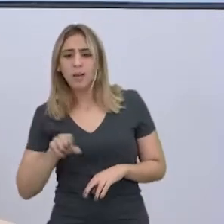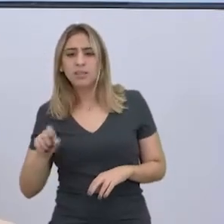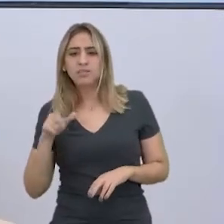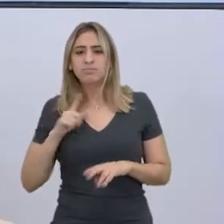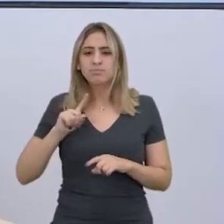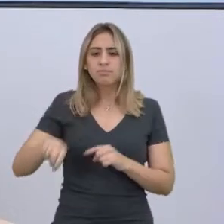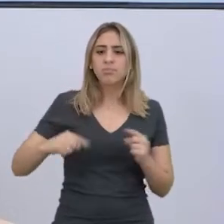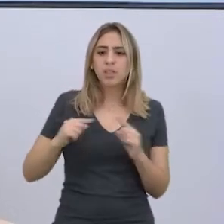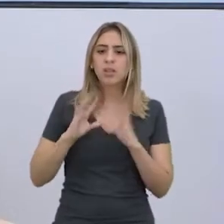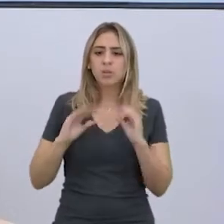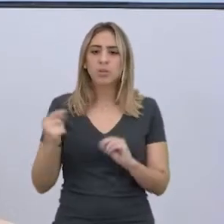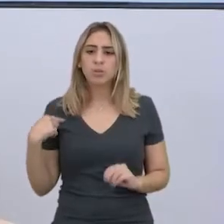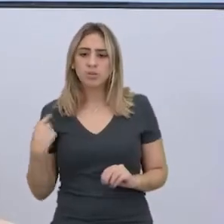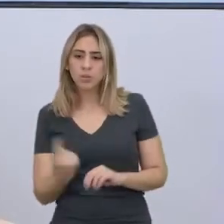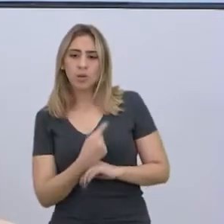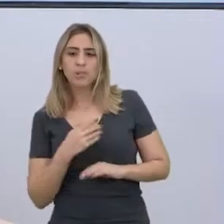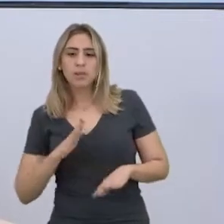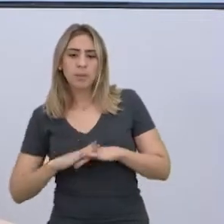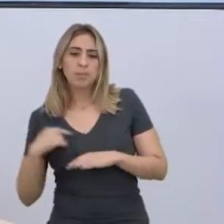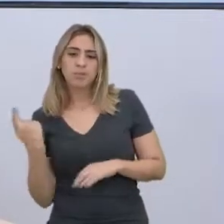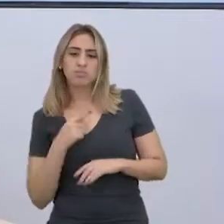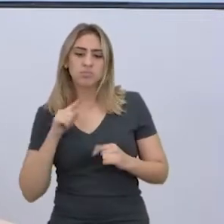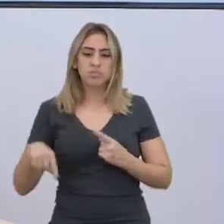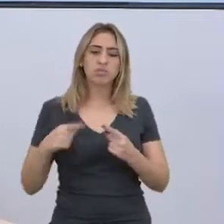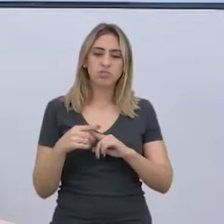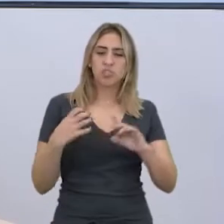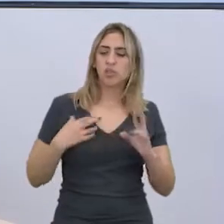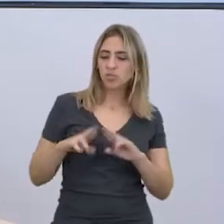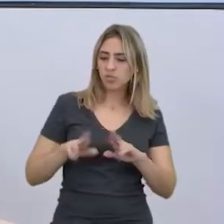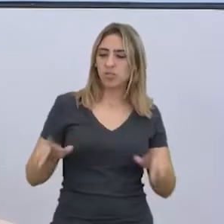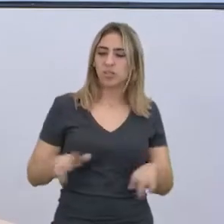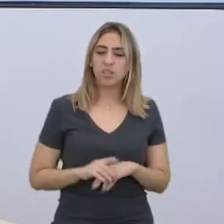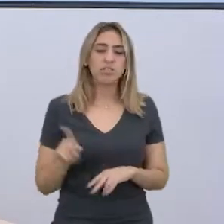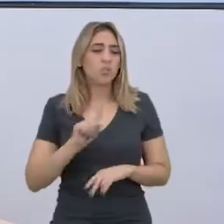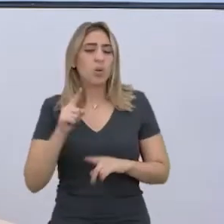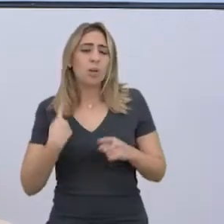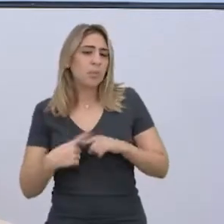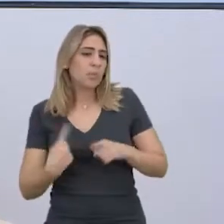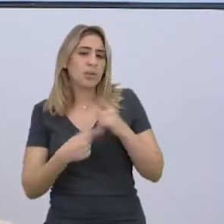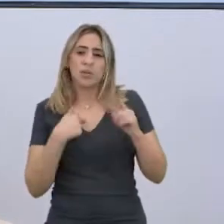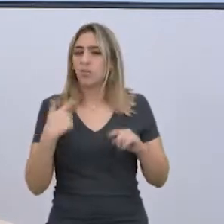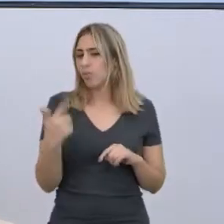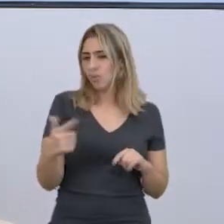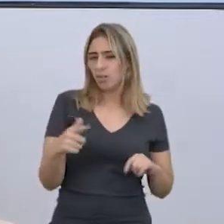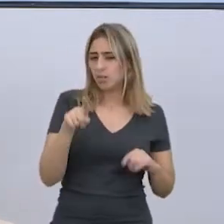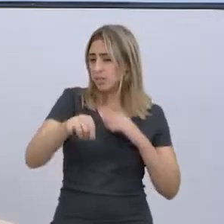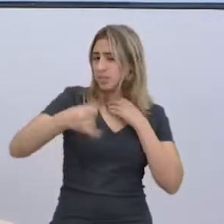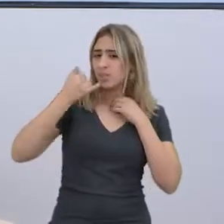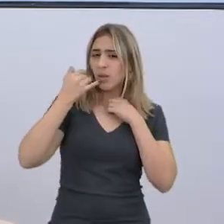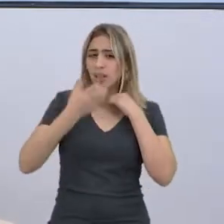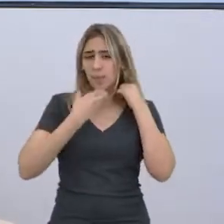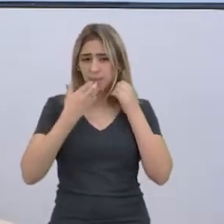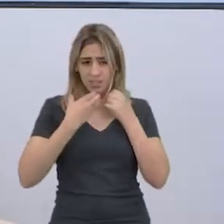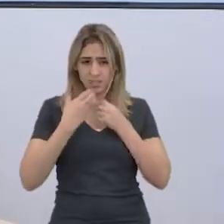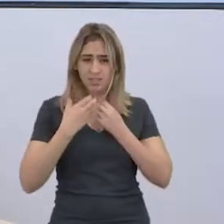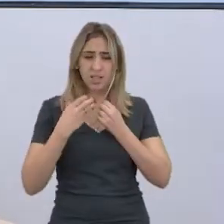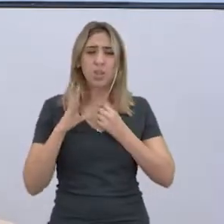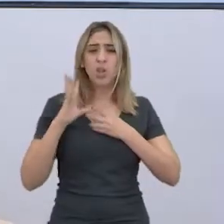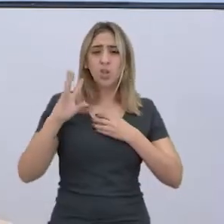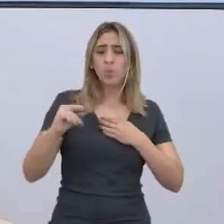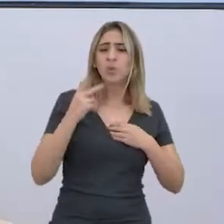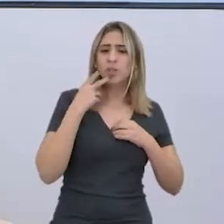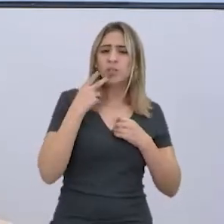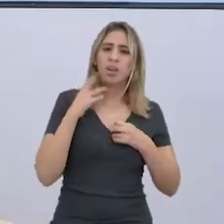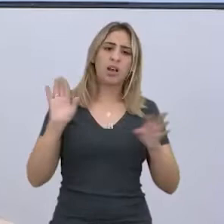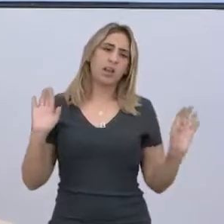todos nós. Mas ela afeta a gente de modo diferente. Não é porque eu não tenho aquele celular da maçã que todo mundo